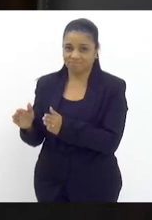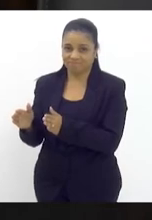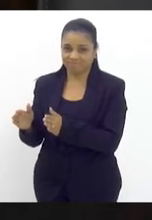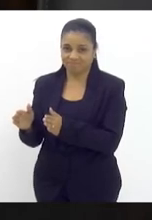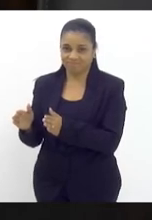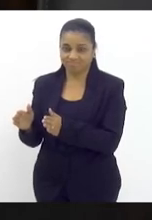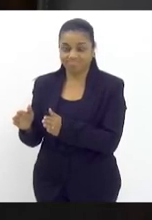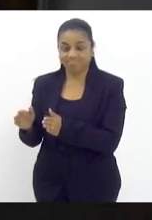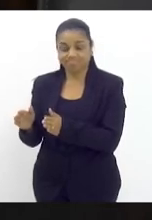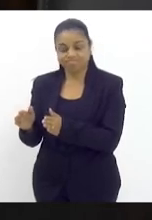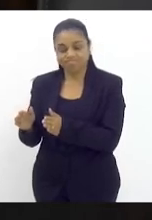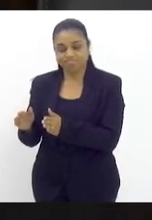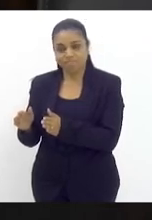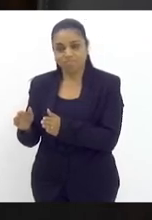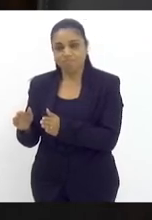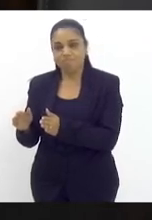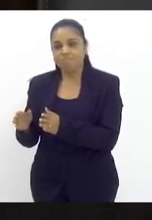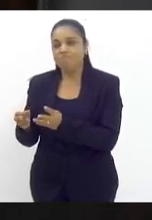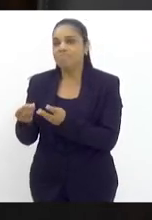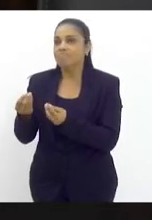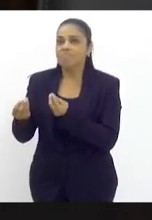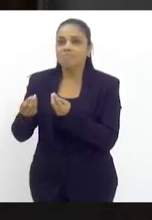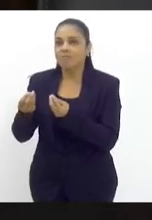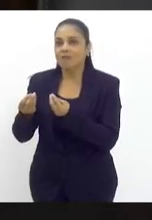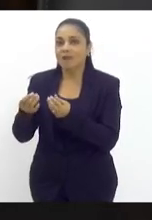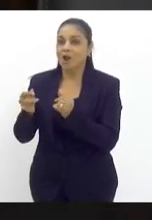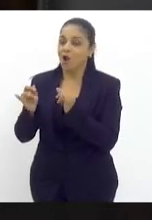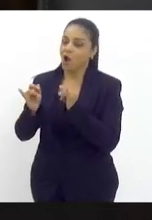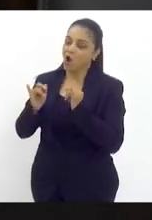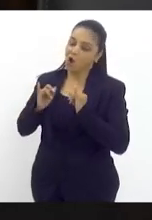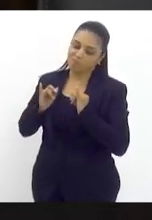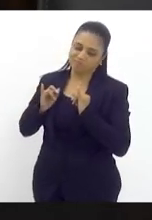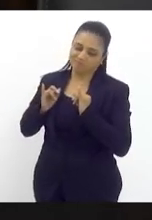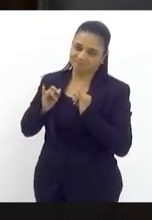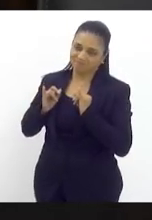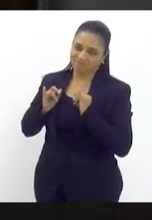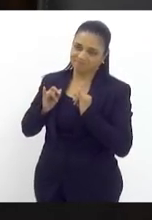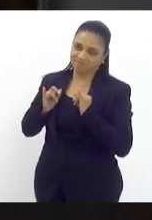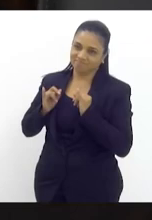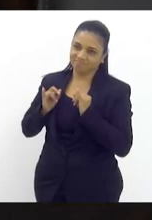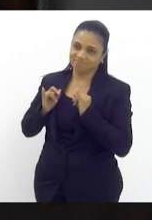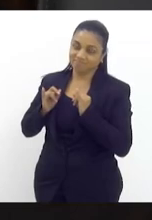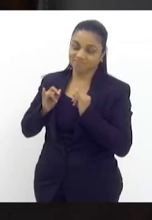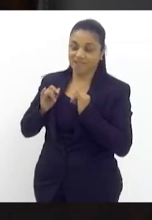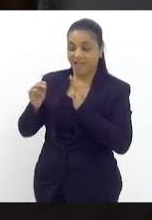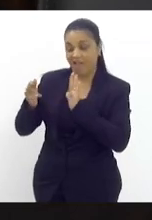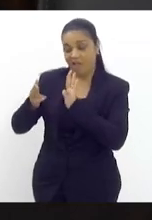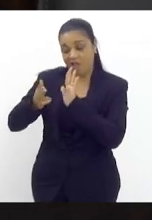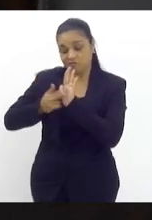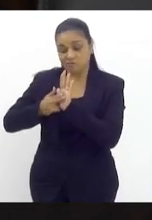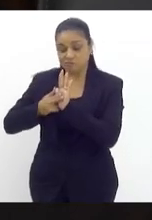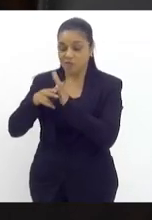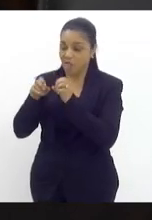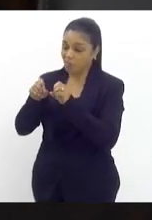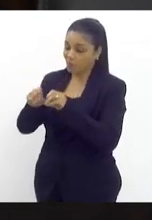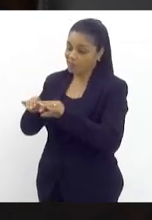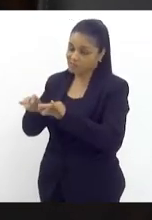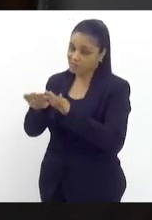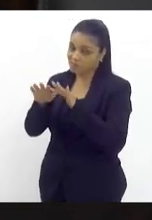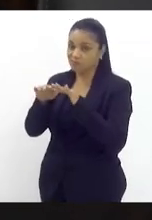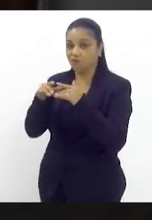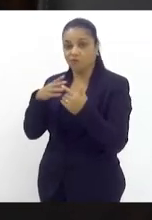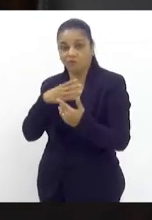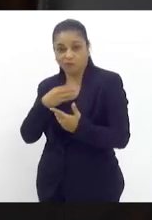também muito, como é que eu vou dizer, muito cômoda, não é? Por quê? Porque realmente tem que assumir a educação do filho, tem que participar, tem